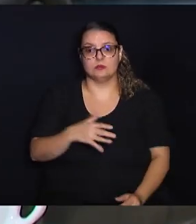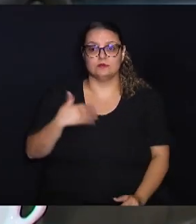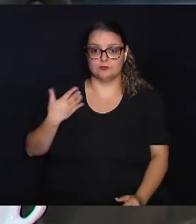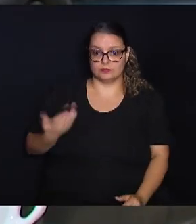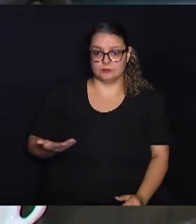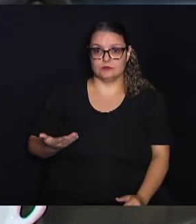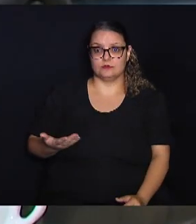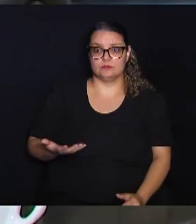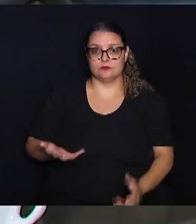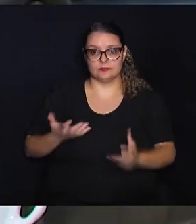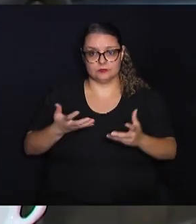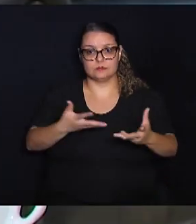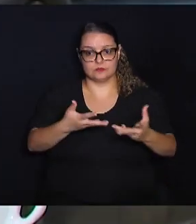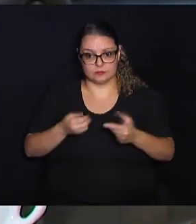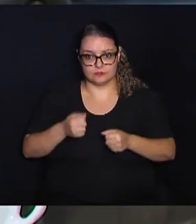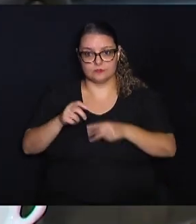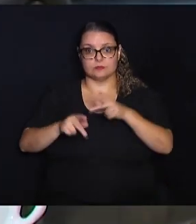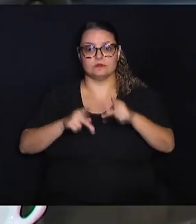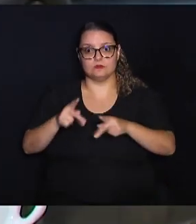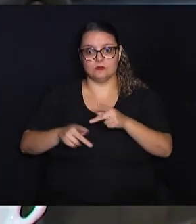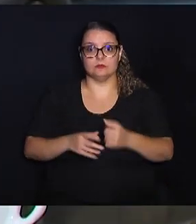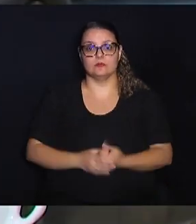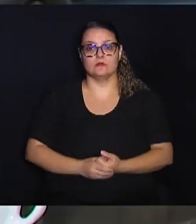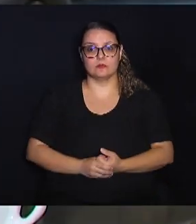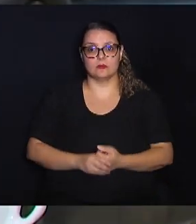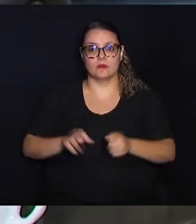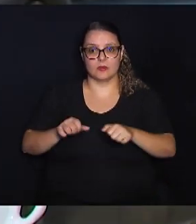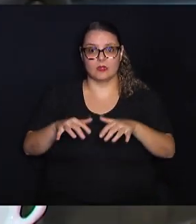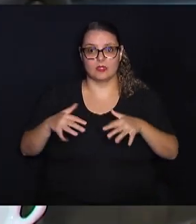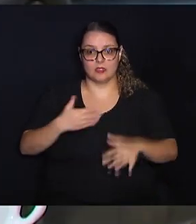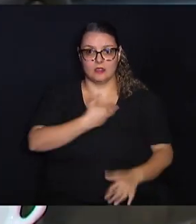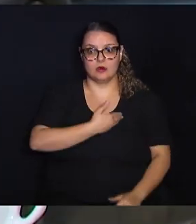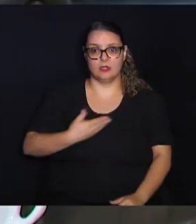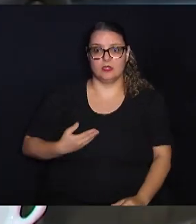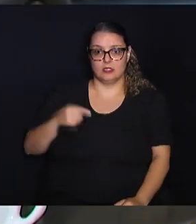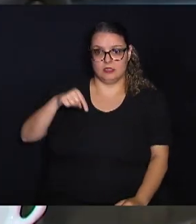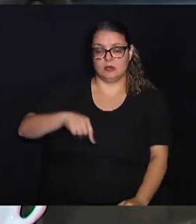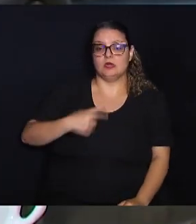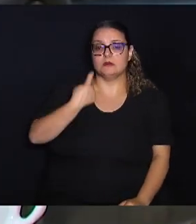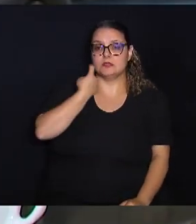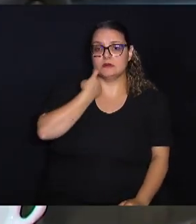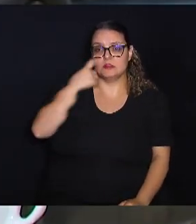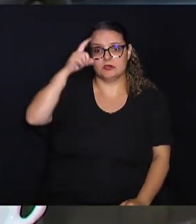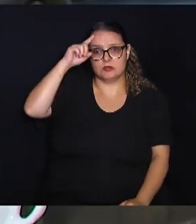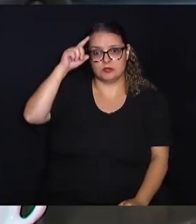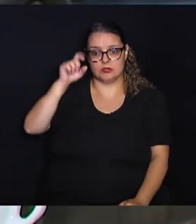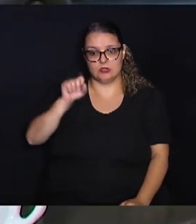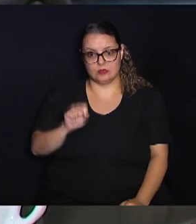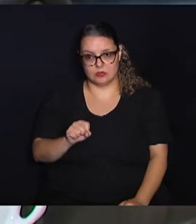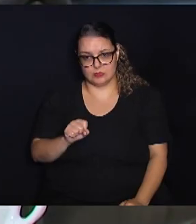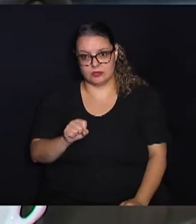eu quero convidar mesmo a população, né, para audiência pública nessa próxima sexta-feira, dia 8,